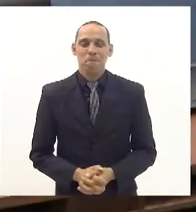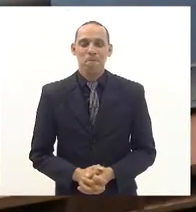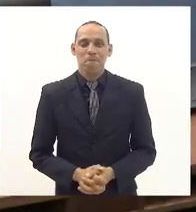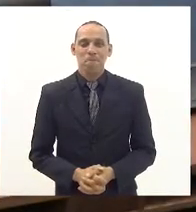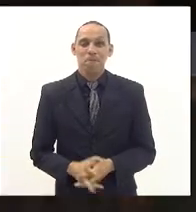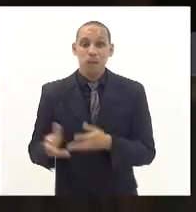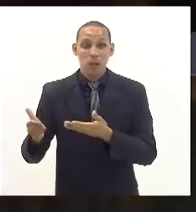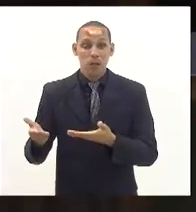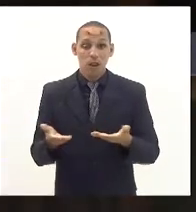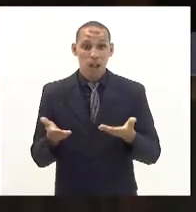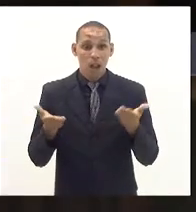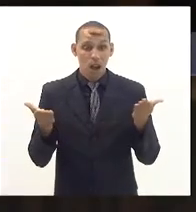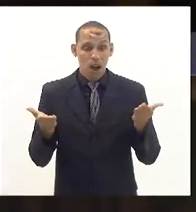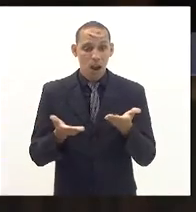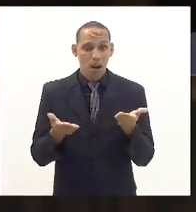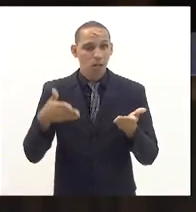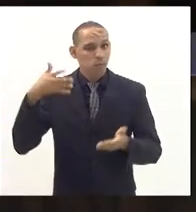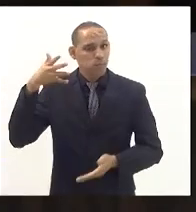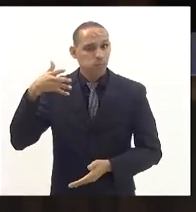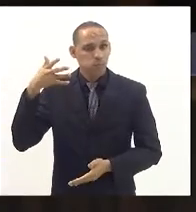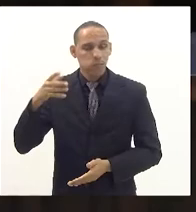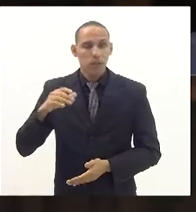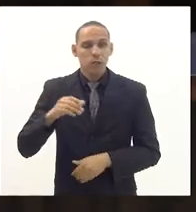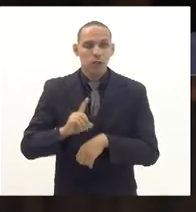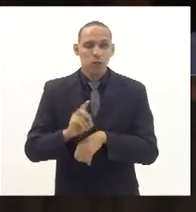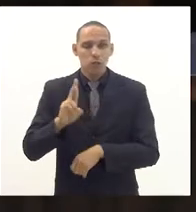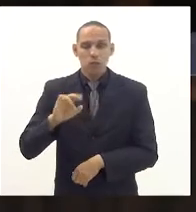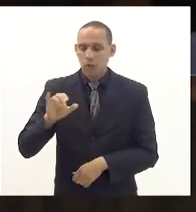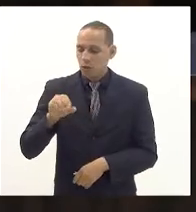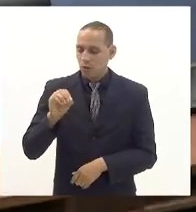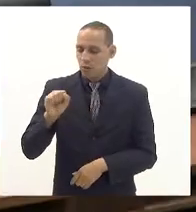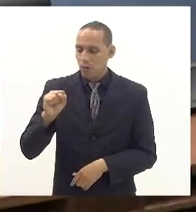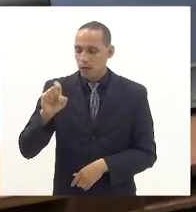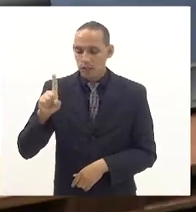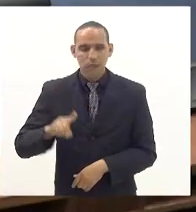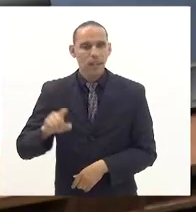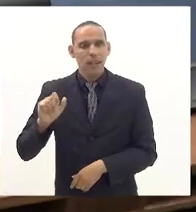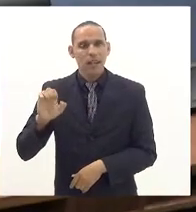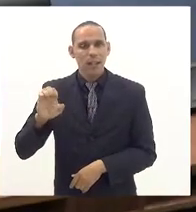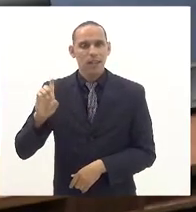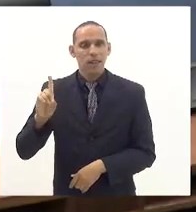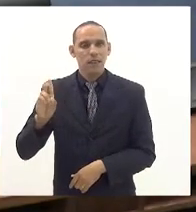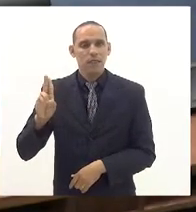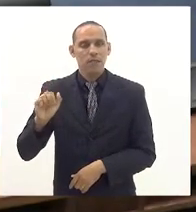eu convido agora para fazer uso da palavra Dr José Eduardo Russi e